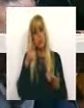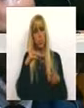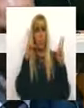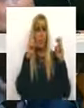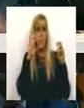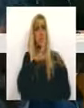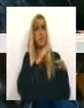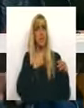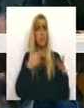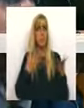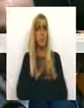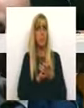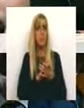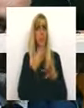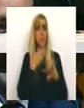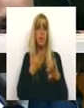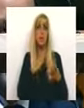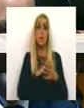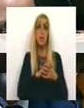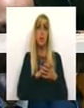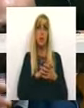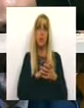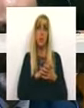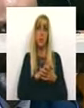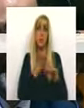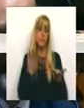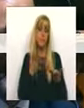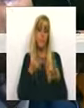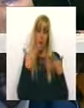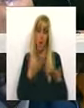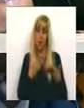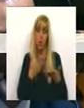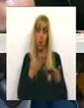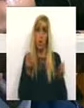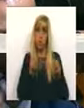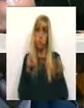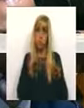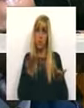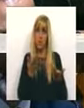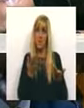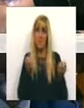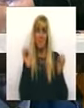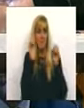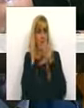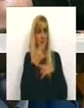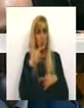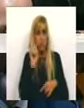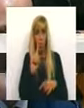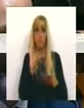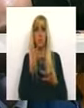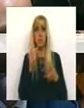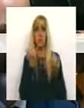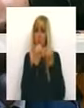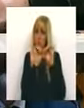CTT, para lhe pedir que, de uma vez por todas, sem ambiguidades, sem se